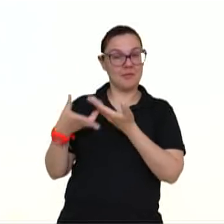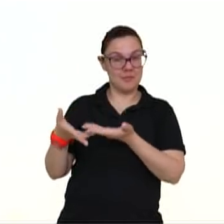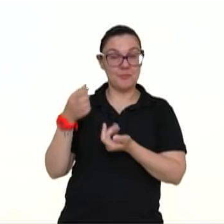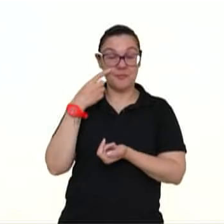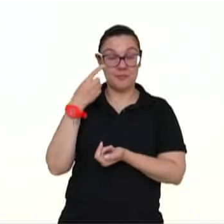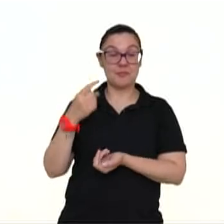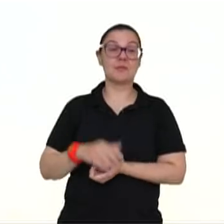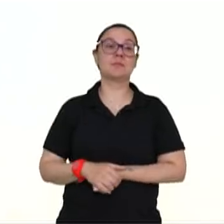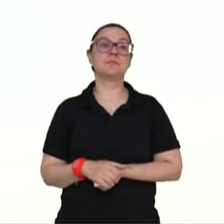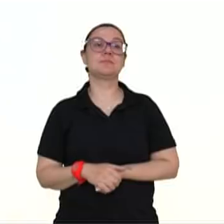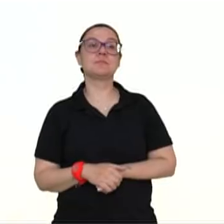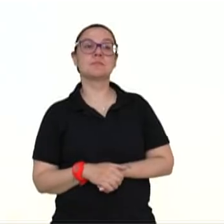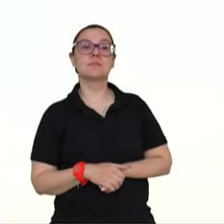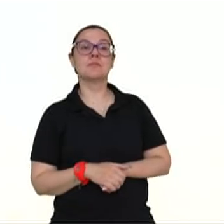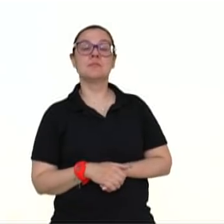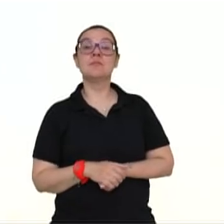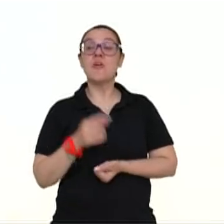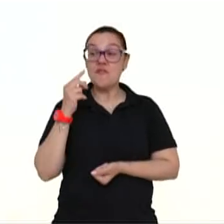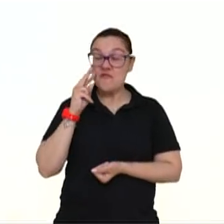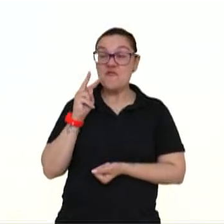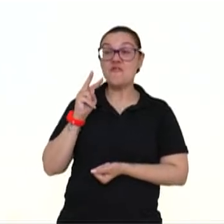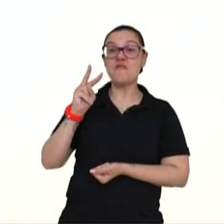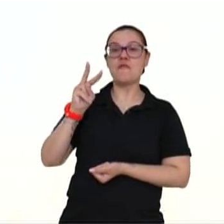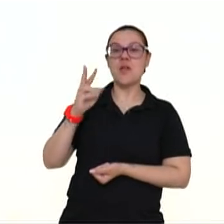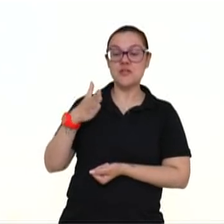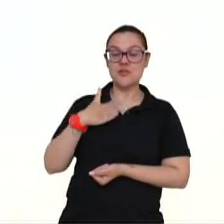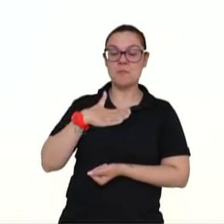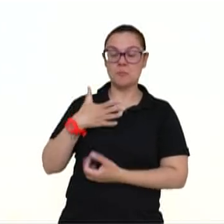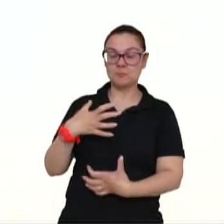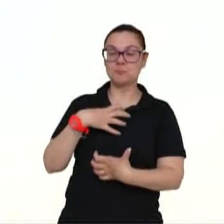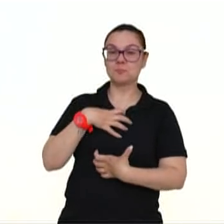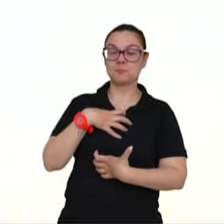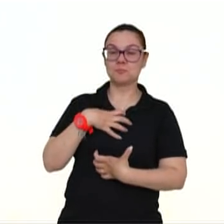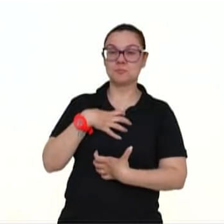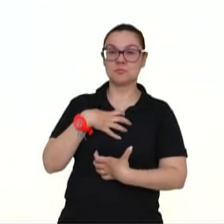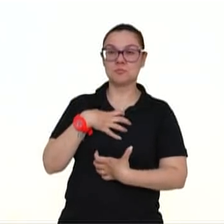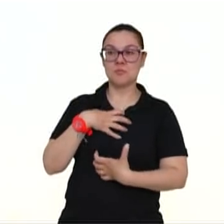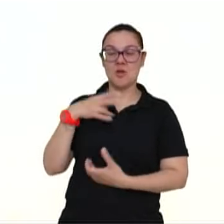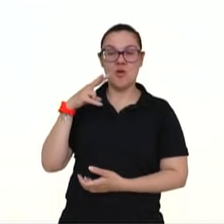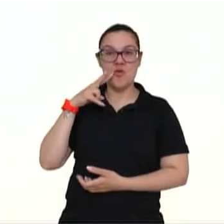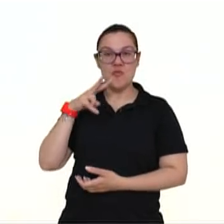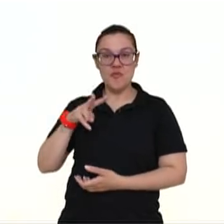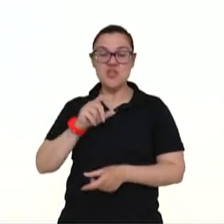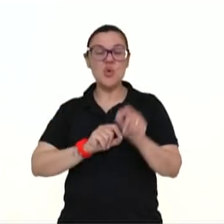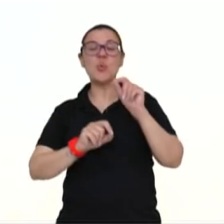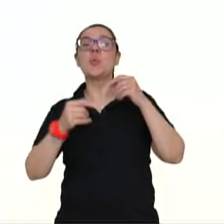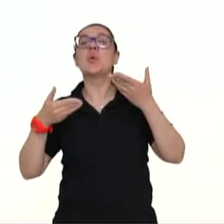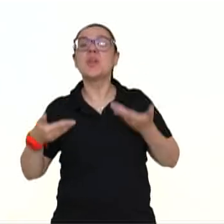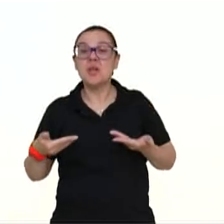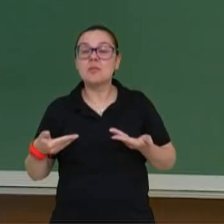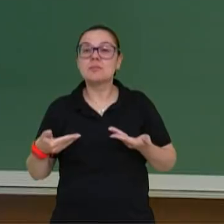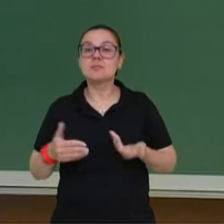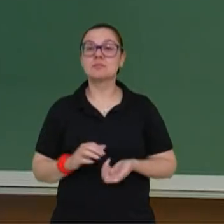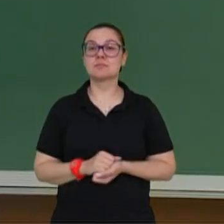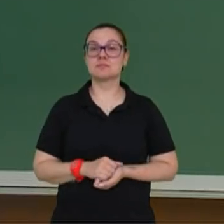Vamos voltar lá? Veja meu estilo. Veja o quê?